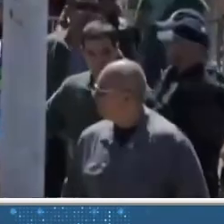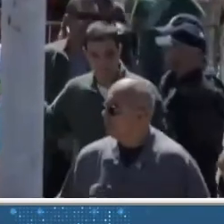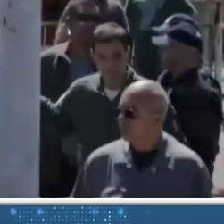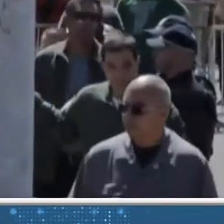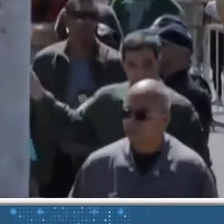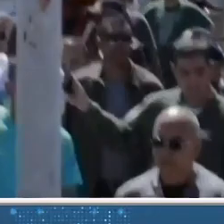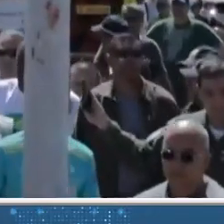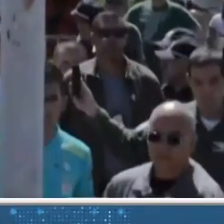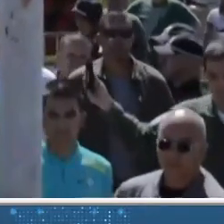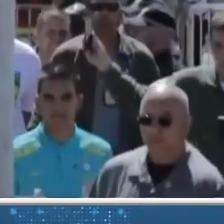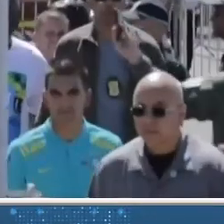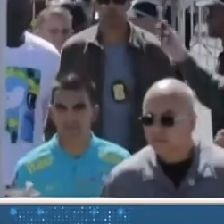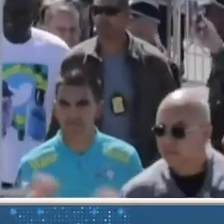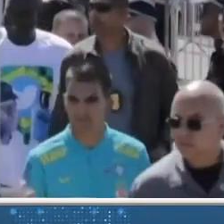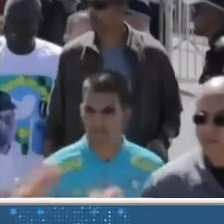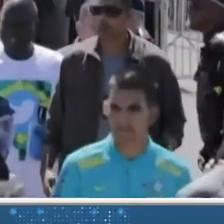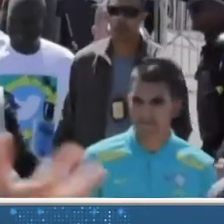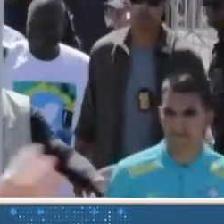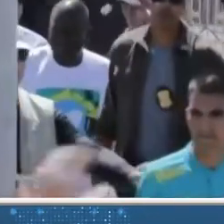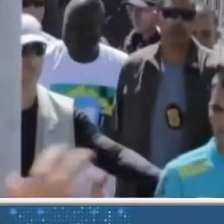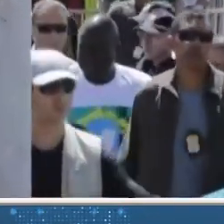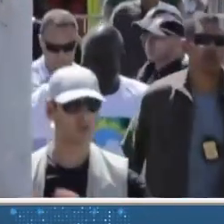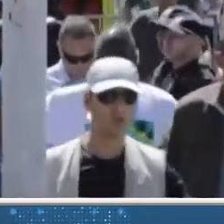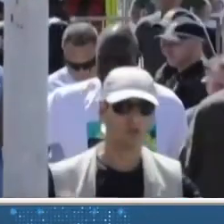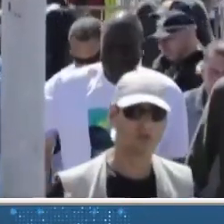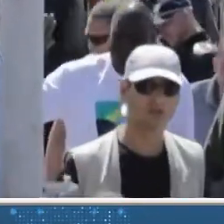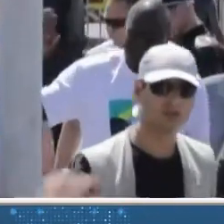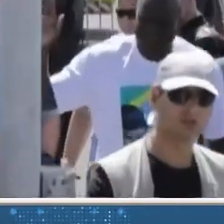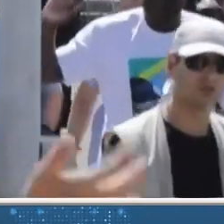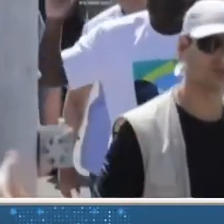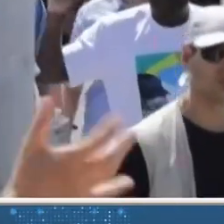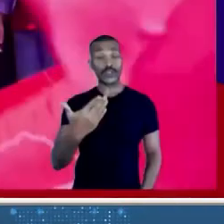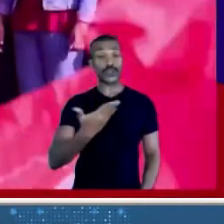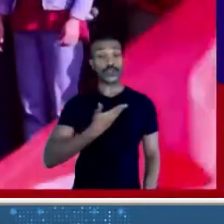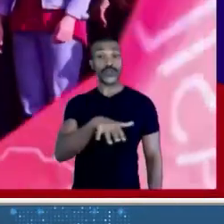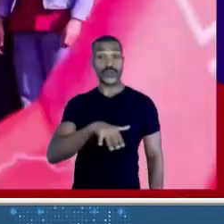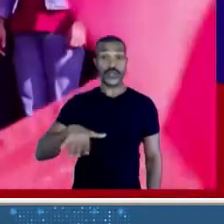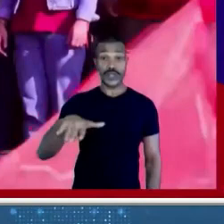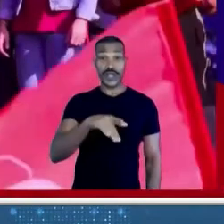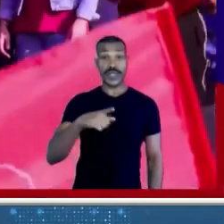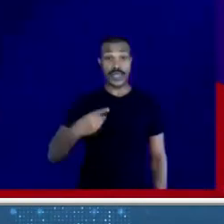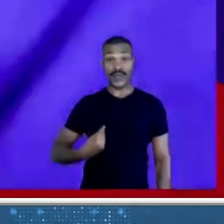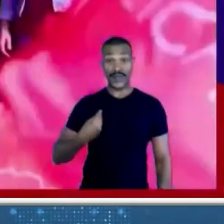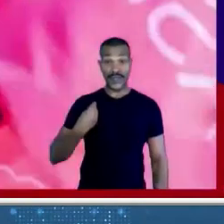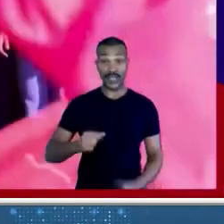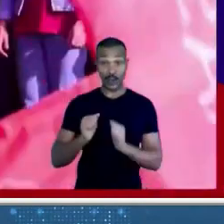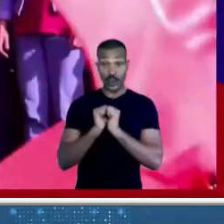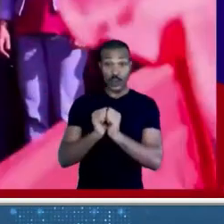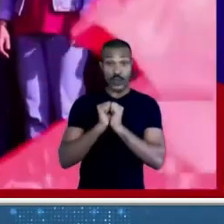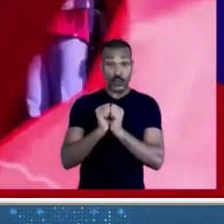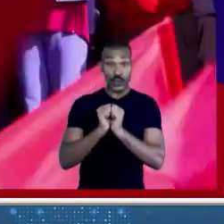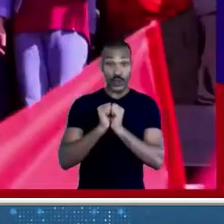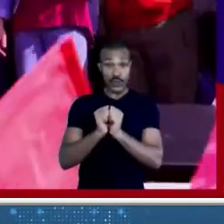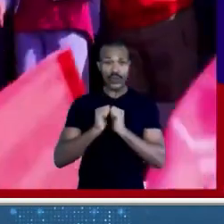do MDB. E a estratégia agora de Lula é tentar trazer, como ele trouxe os Janones, tentar trazer, eventualmente,